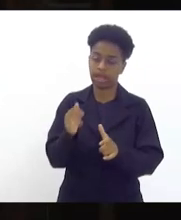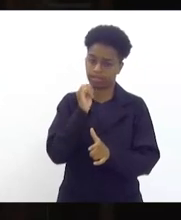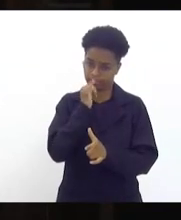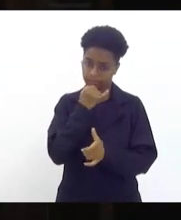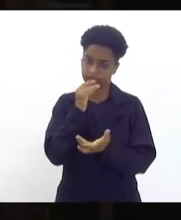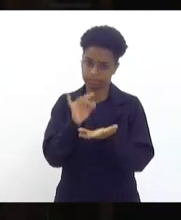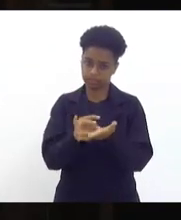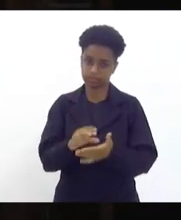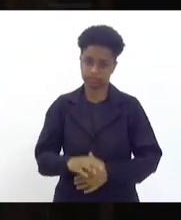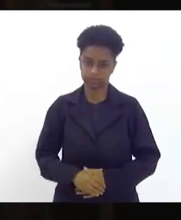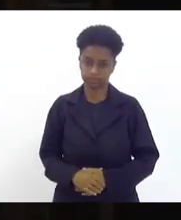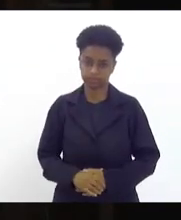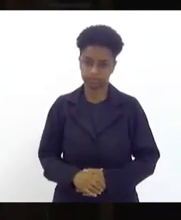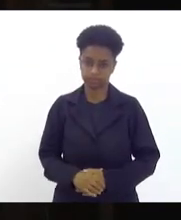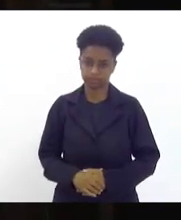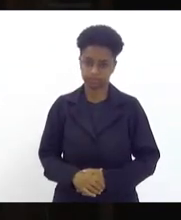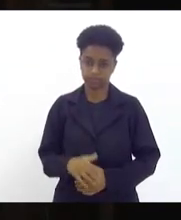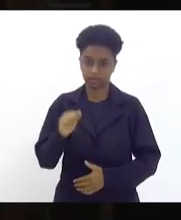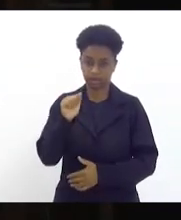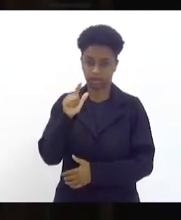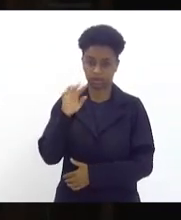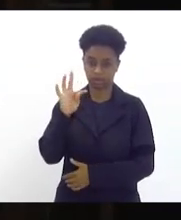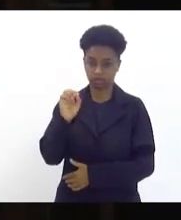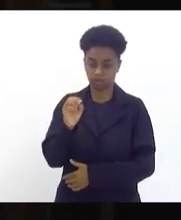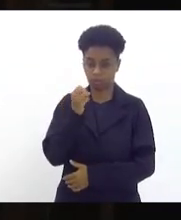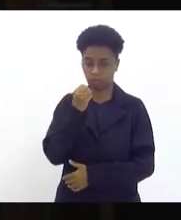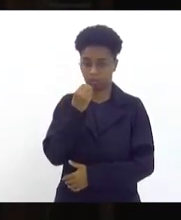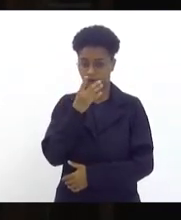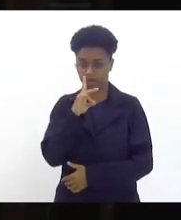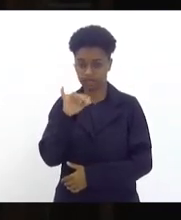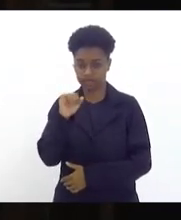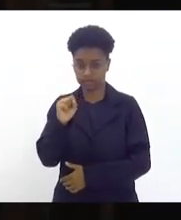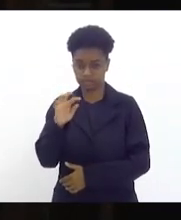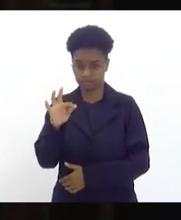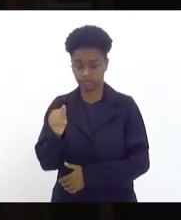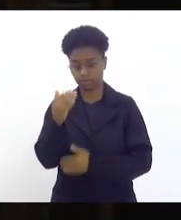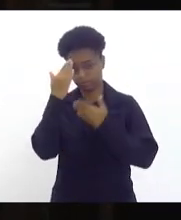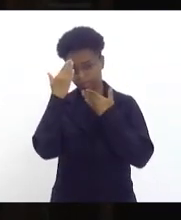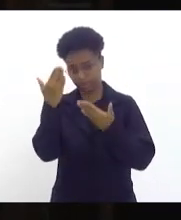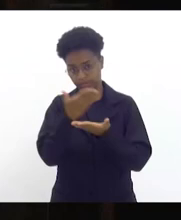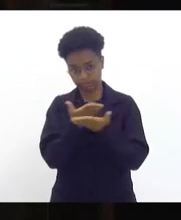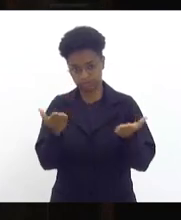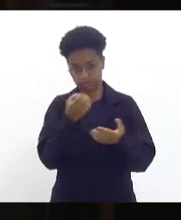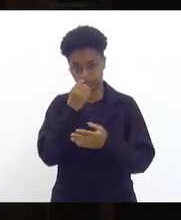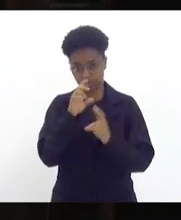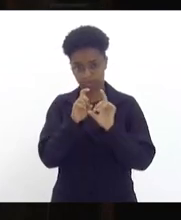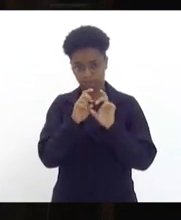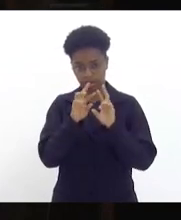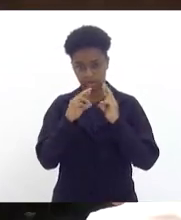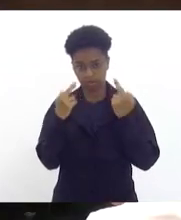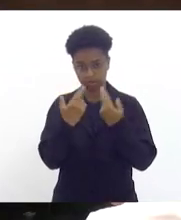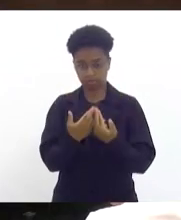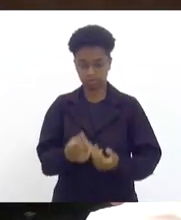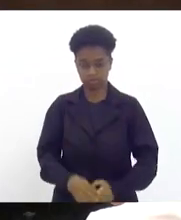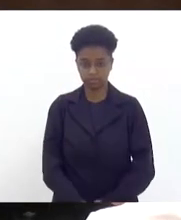triste da realidade viu gente Alto da Boa Vista que era um dos melhores bairro do Rio de Janeiro Obrigado a todos um boa reunião